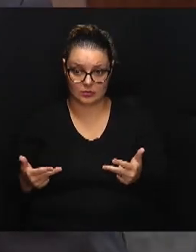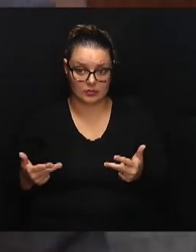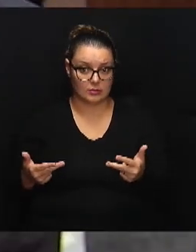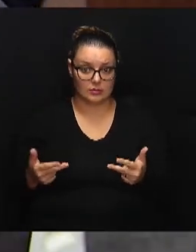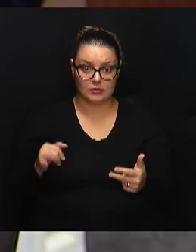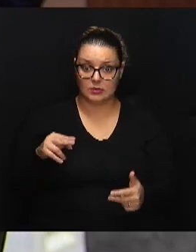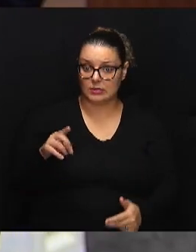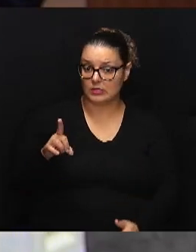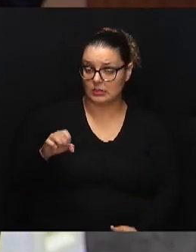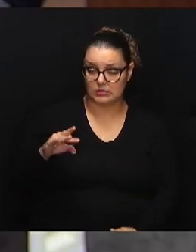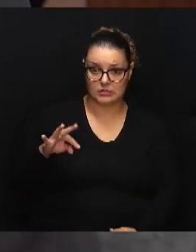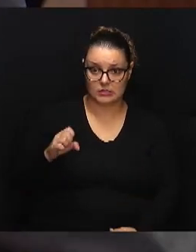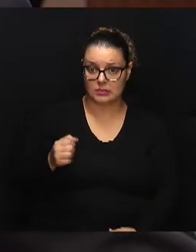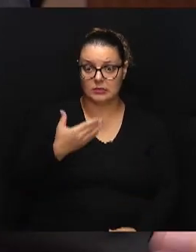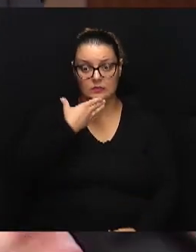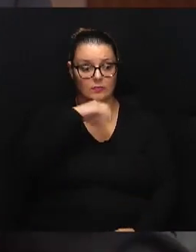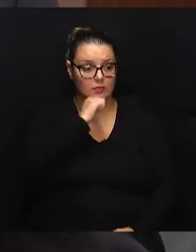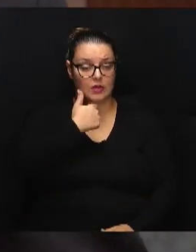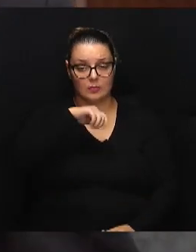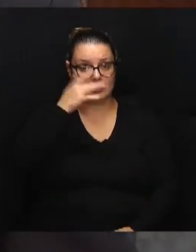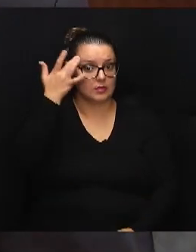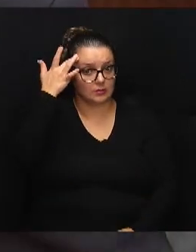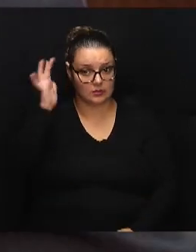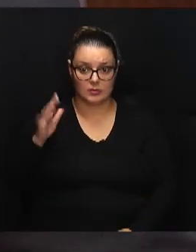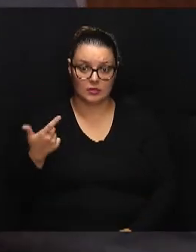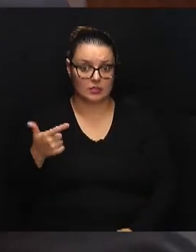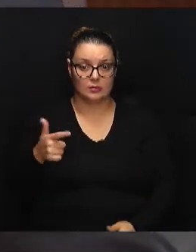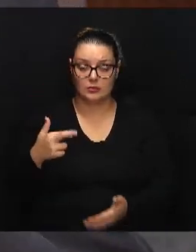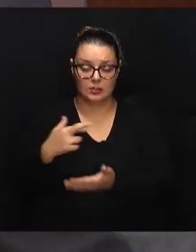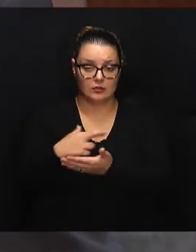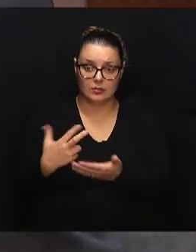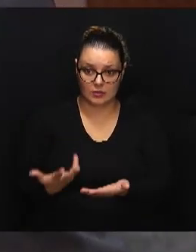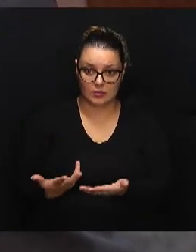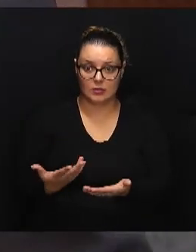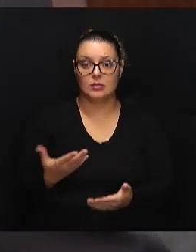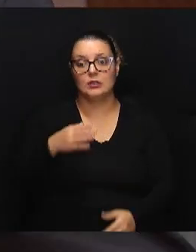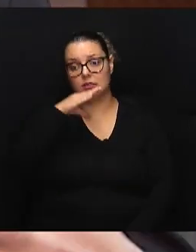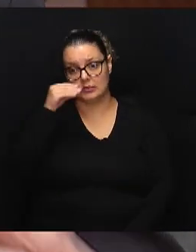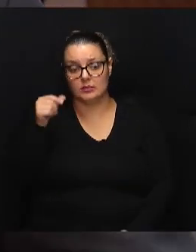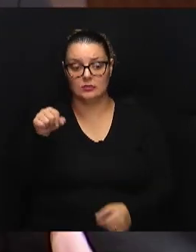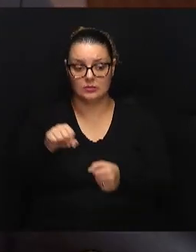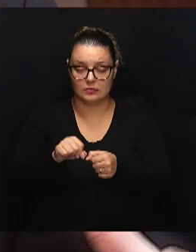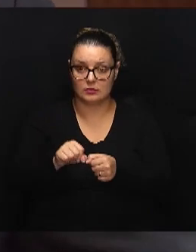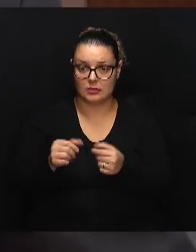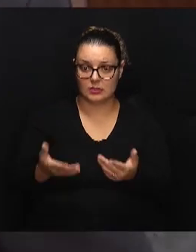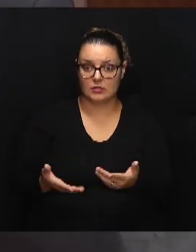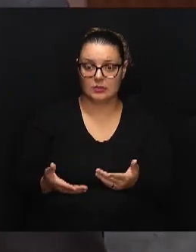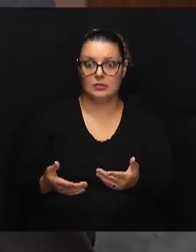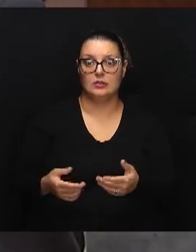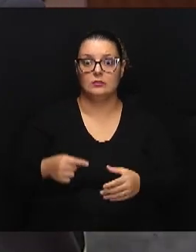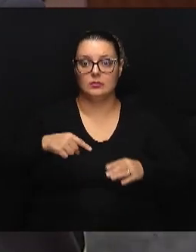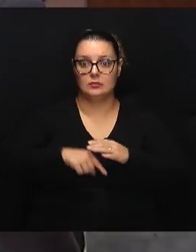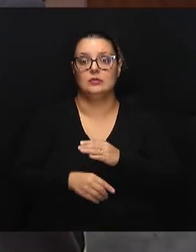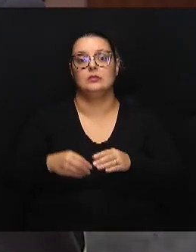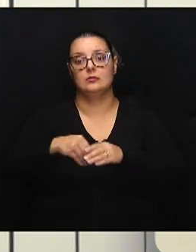sociais, sem o pai e a mãe saber e sem investigação. Então nós precisamos intensificar isso desde as